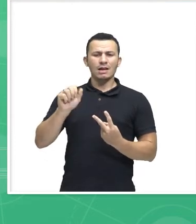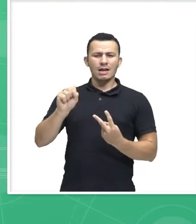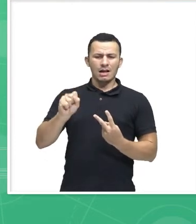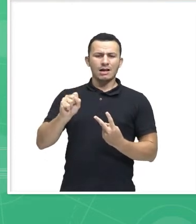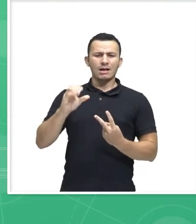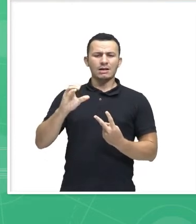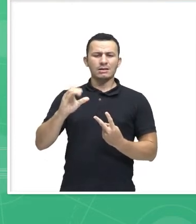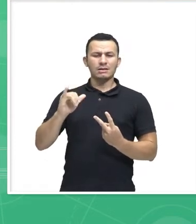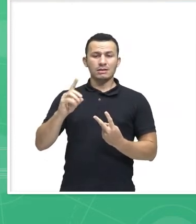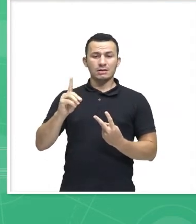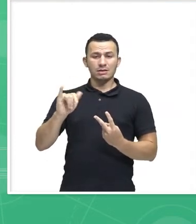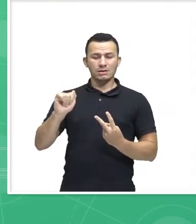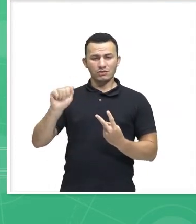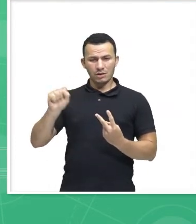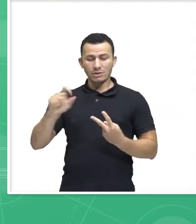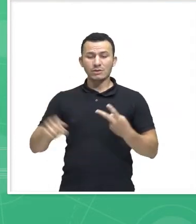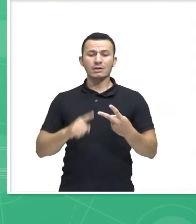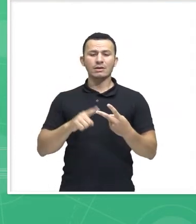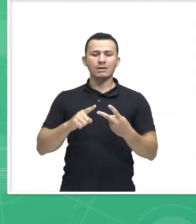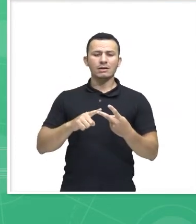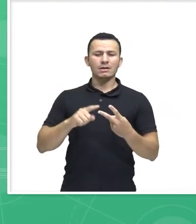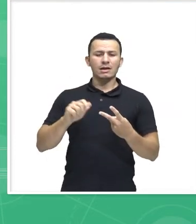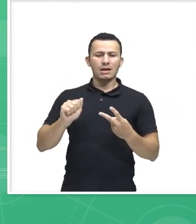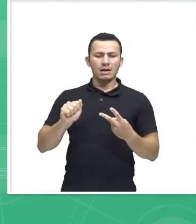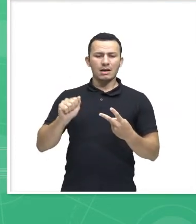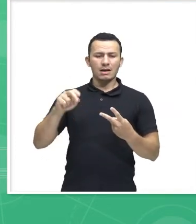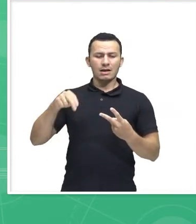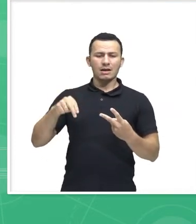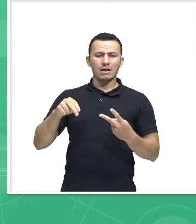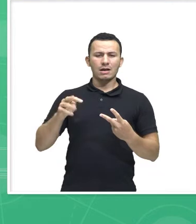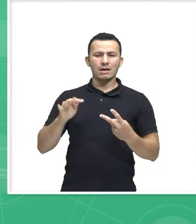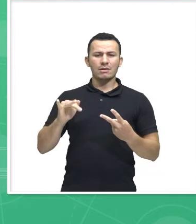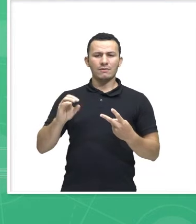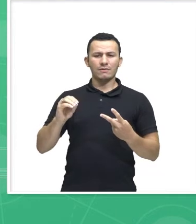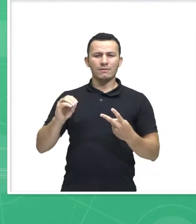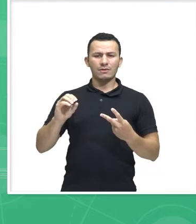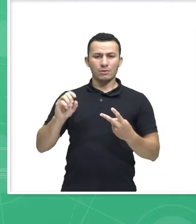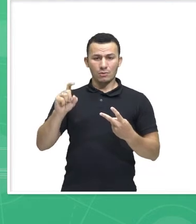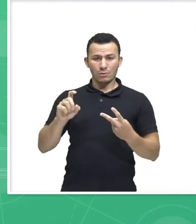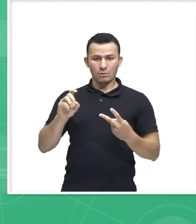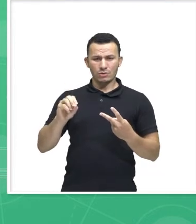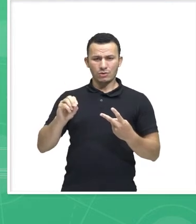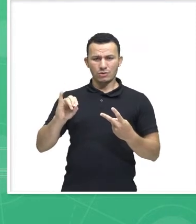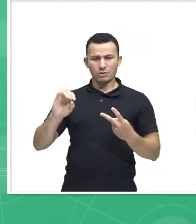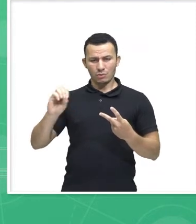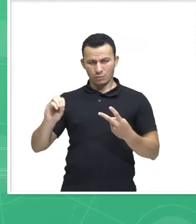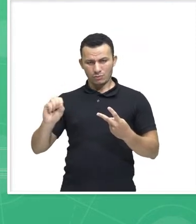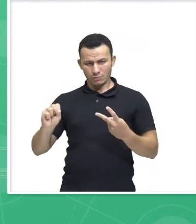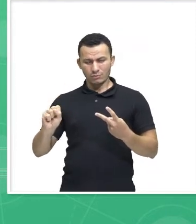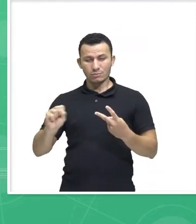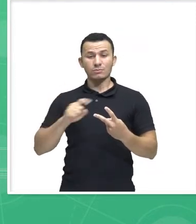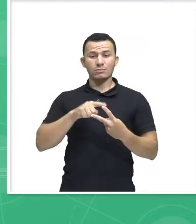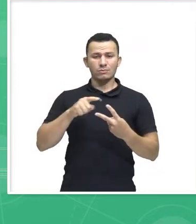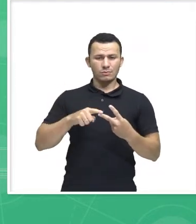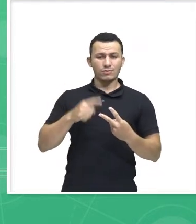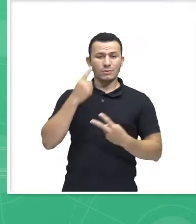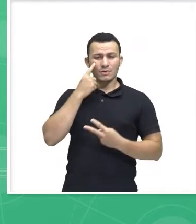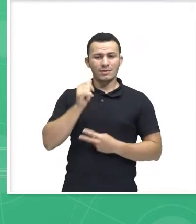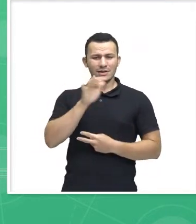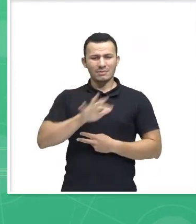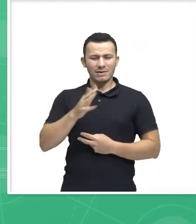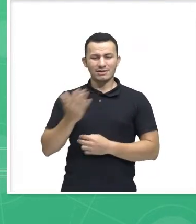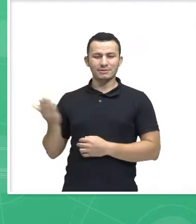são as ascídias e as cefalocordados no caso do anfioxo estão aí na nossa próxima imagem né